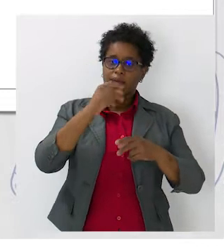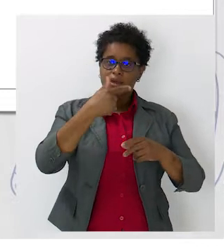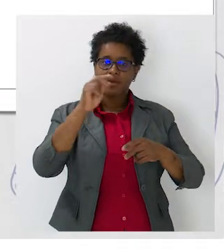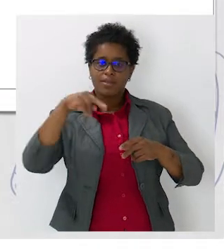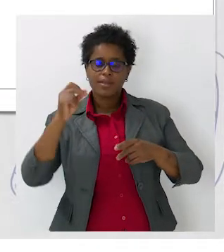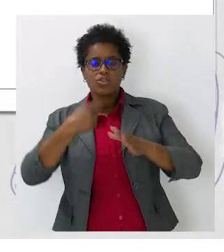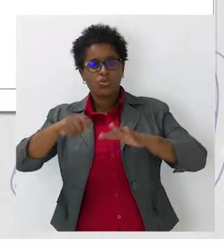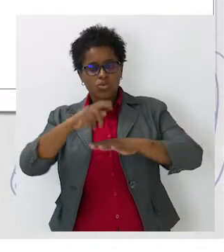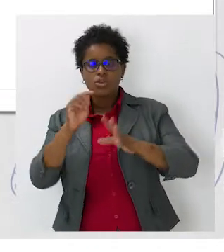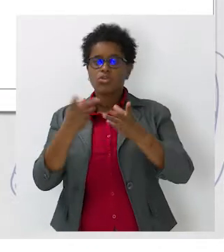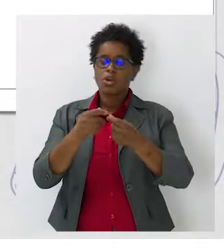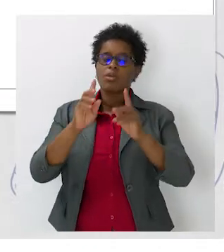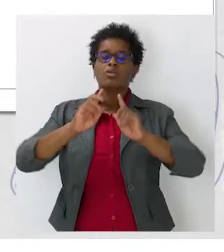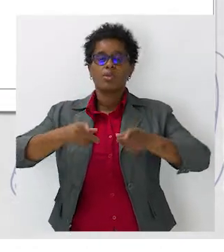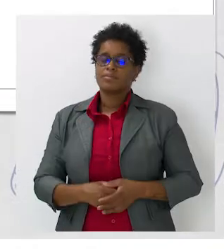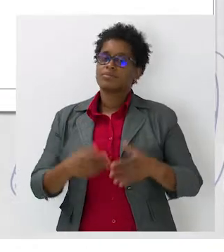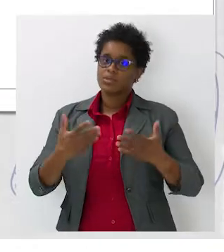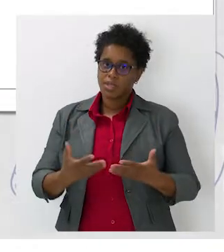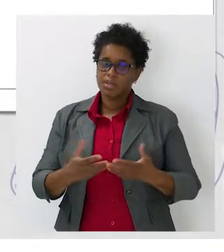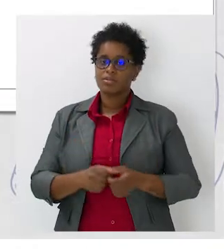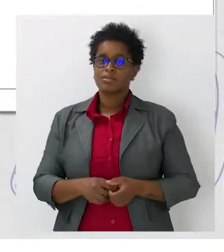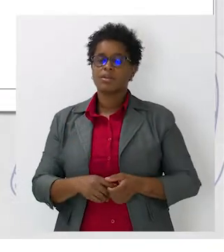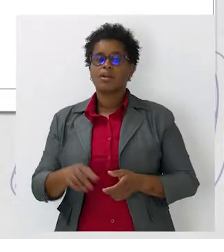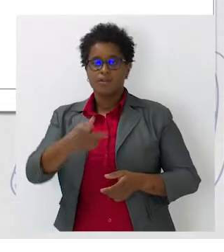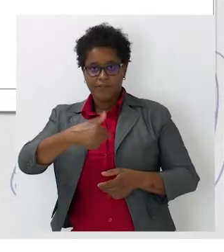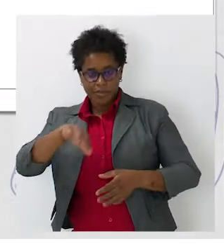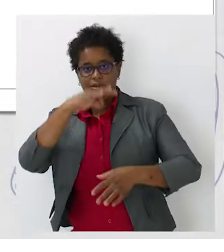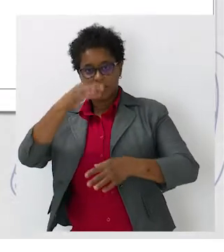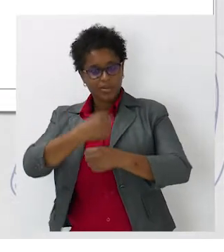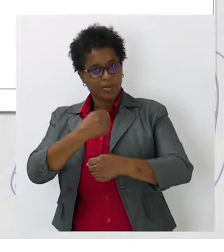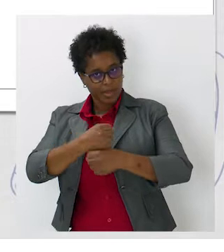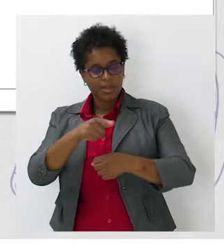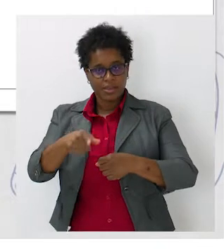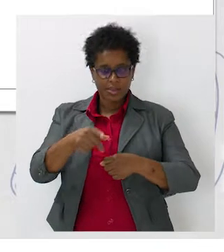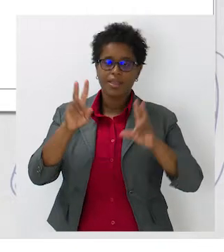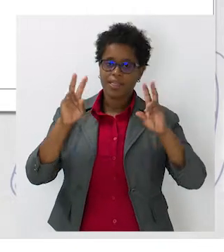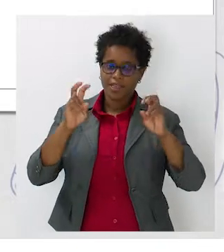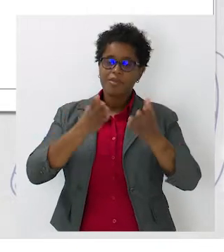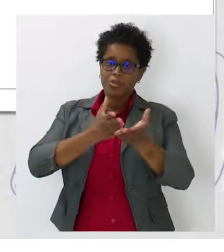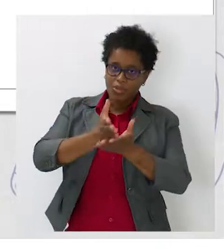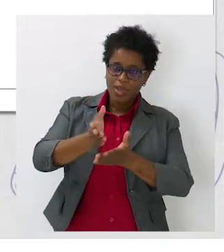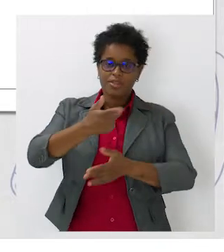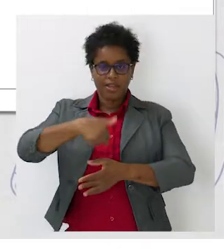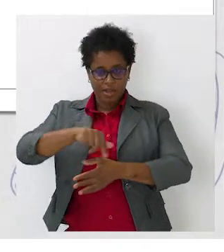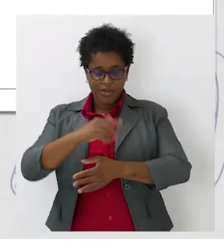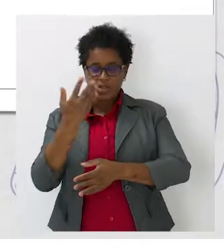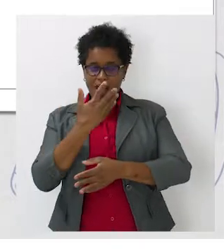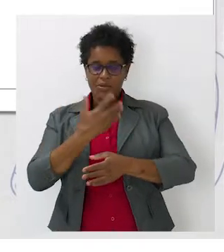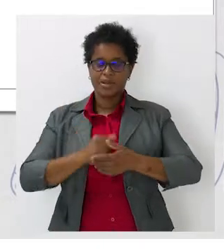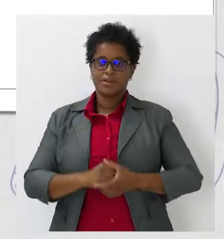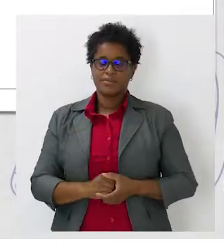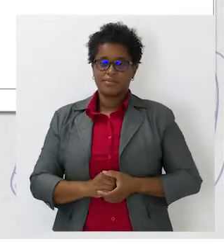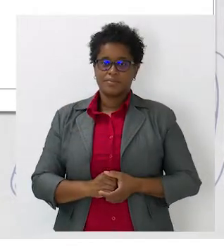econômicos e abertura marítima. Portanto, vamos retratar esse tema durante a nossa